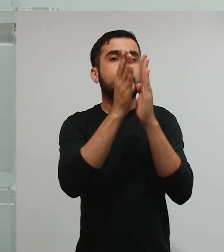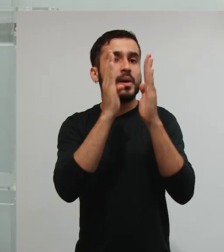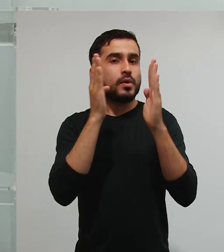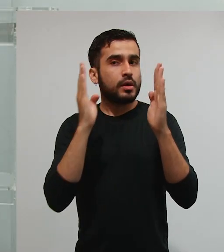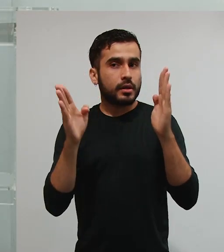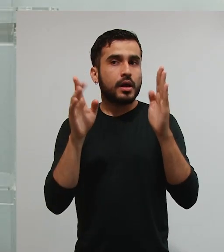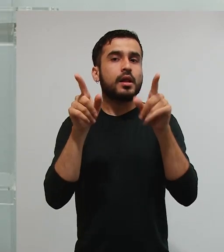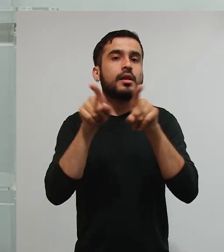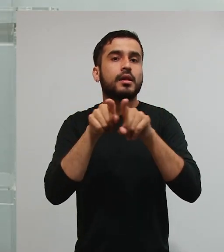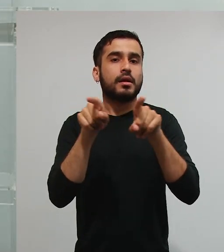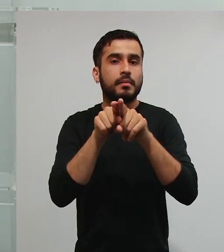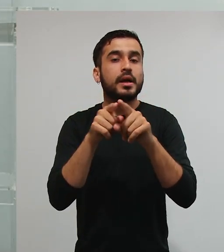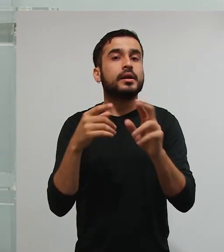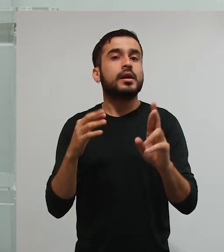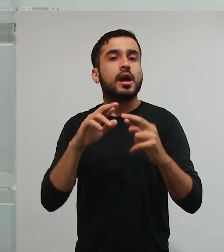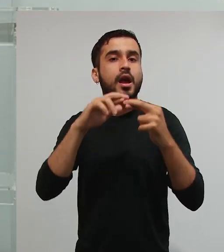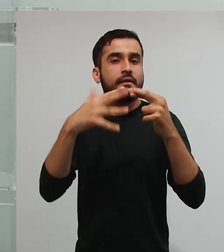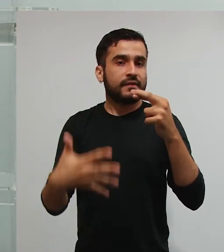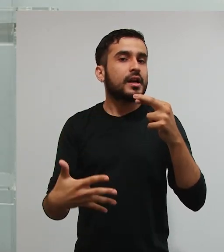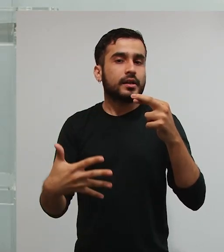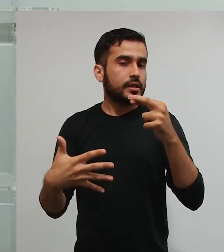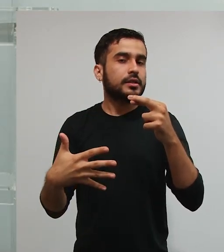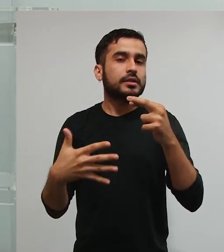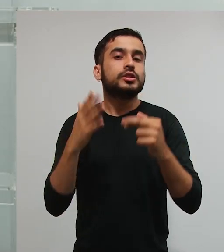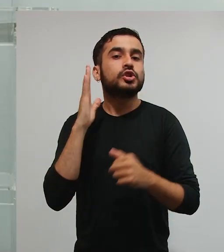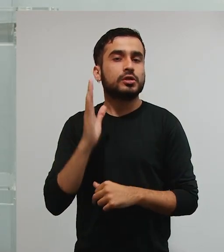biblioteca digital a gente tem as referências que são